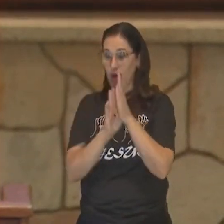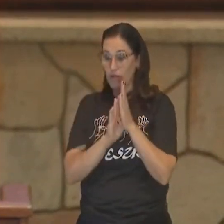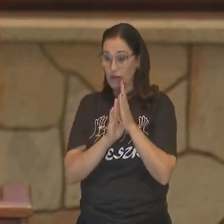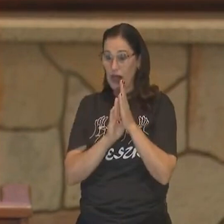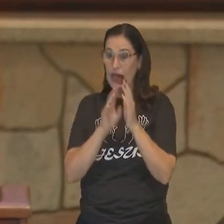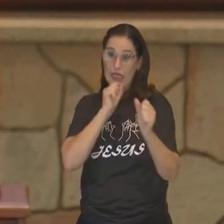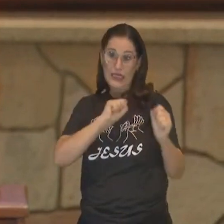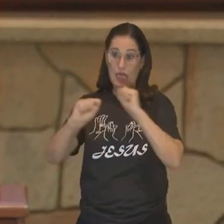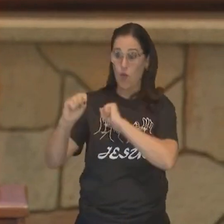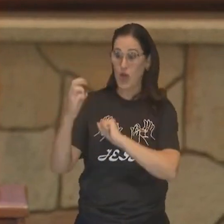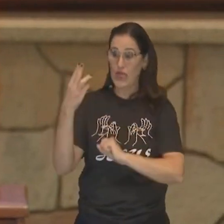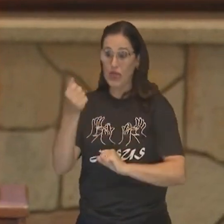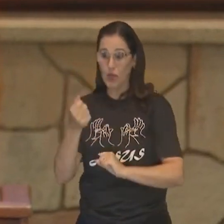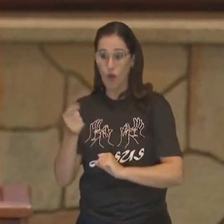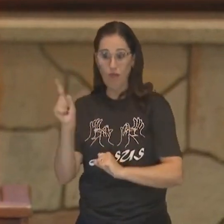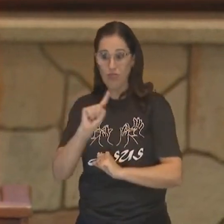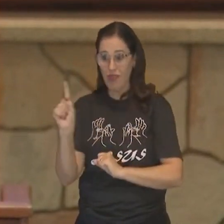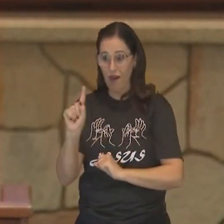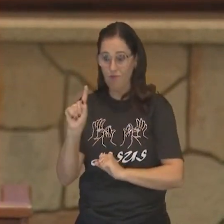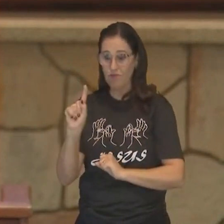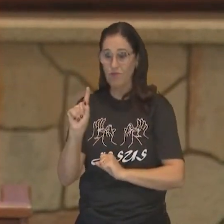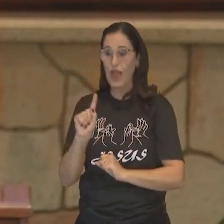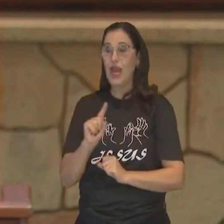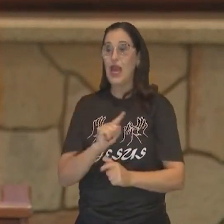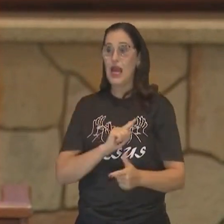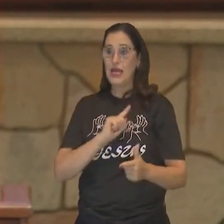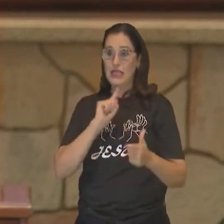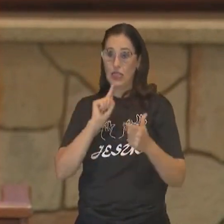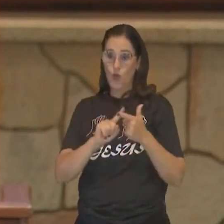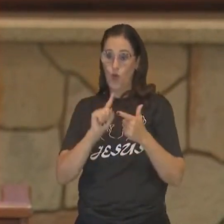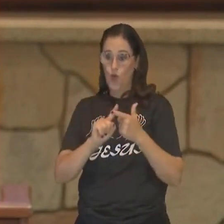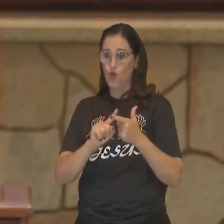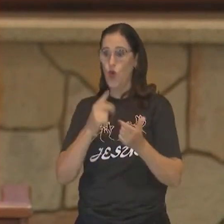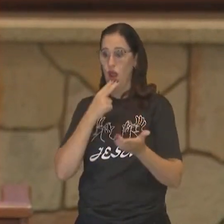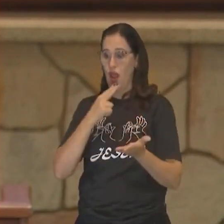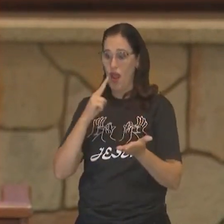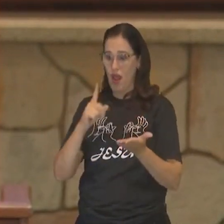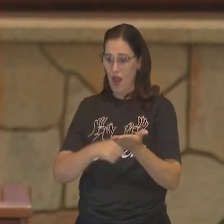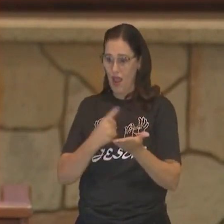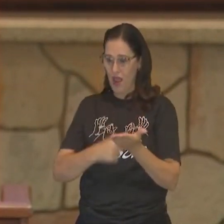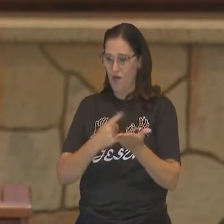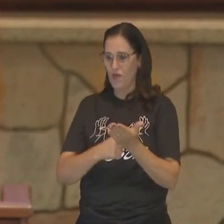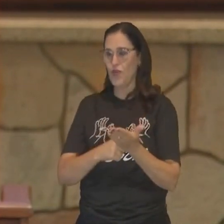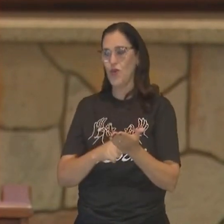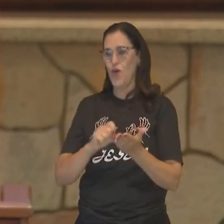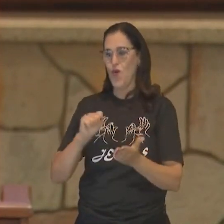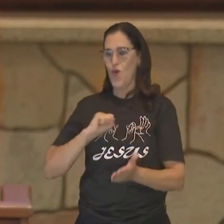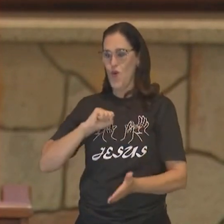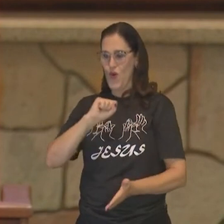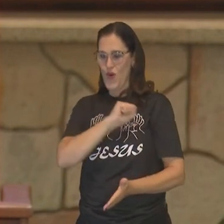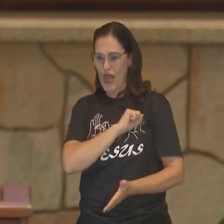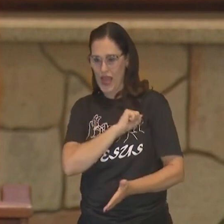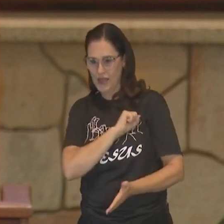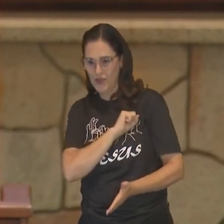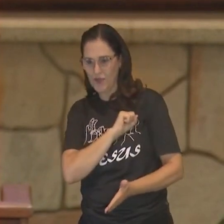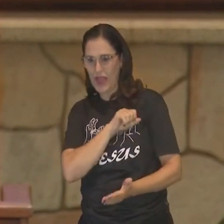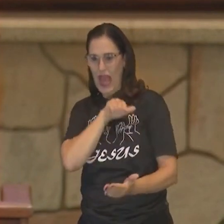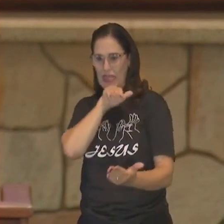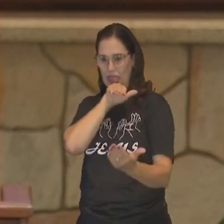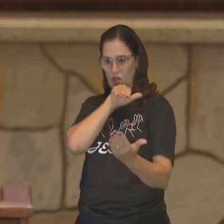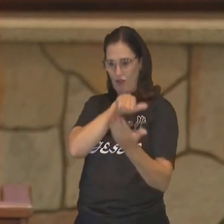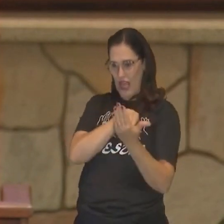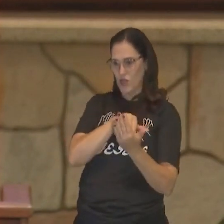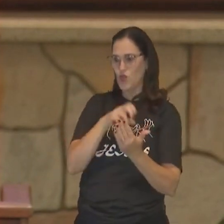Salmo 32, mas nós leremos segundo o livro do profeta Samuel, capítulo 11, inicialmente até o verso